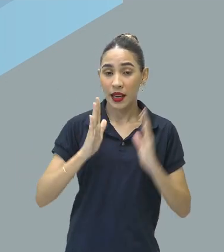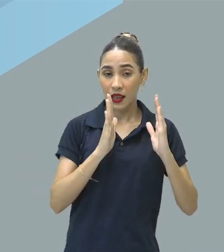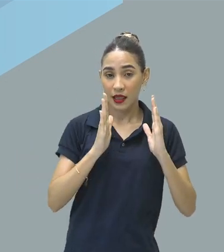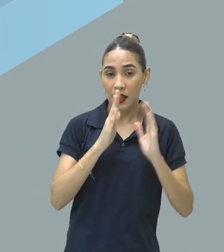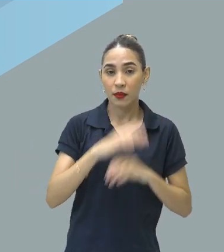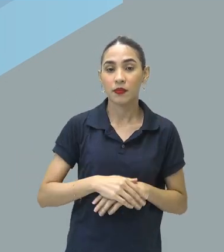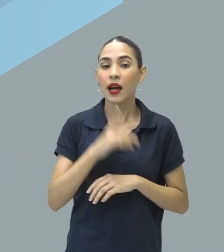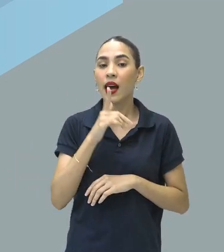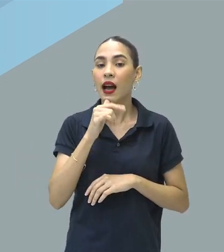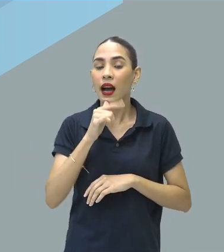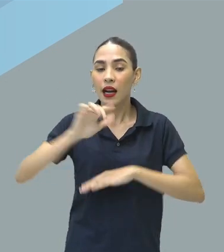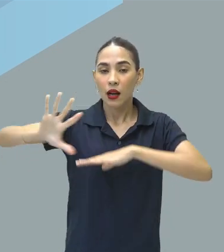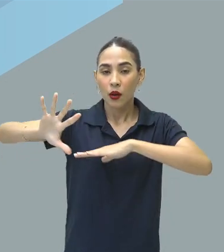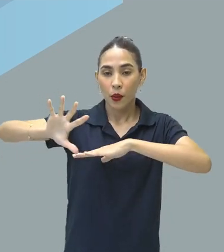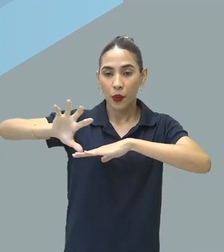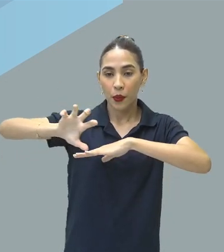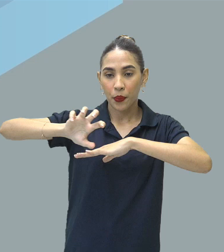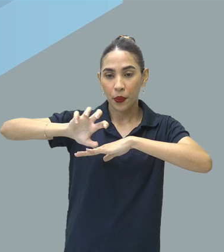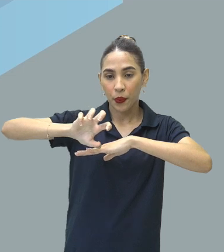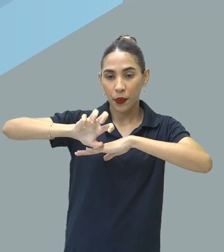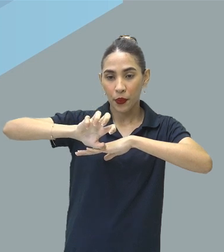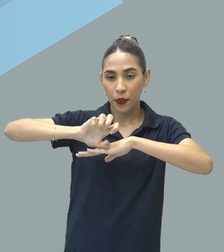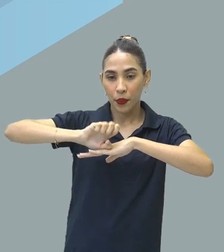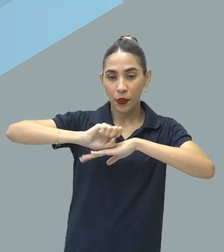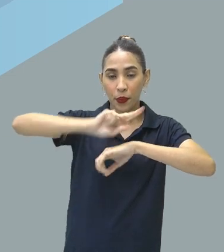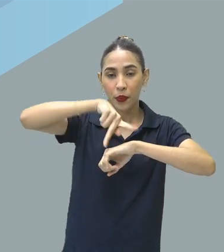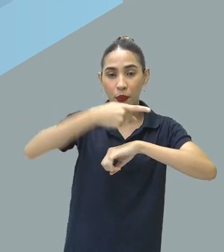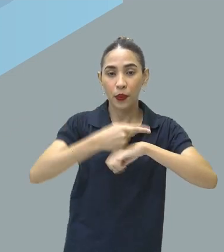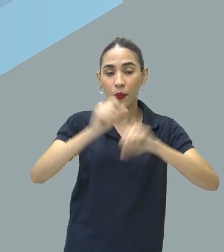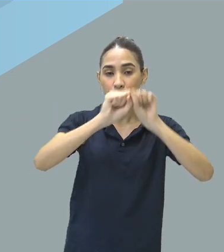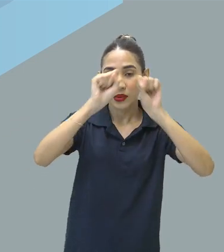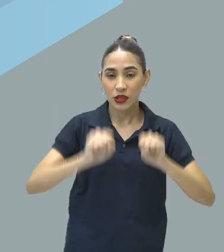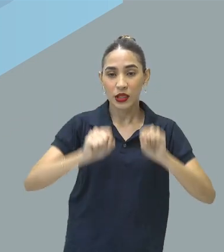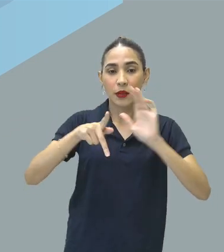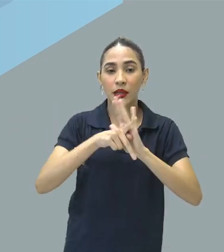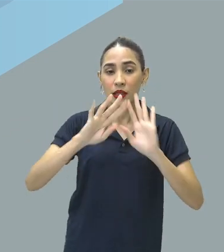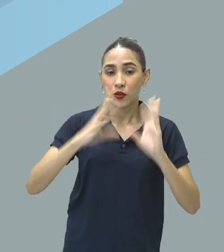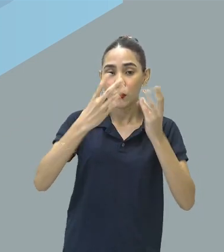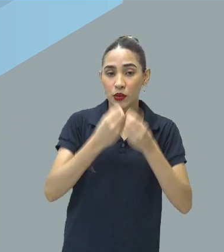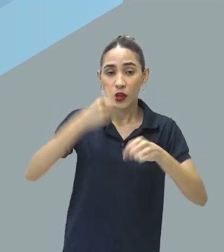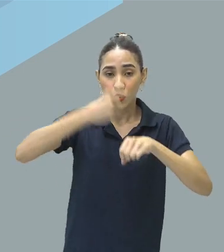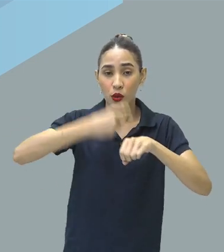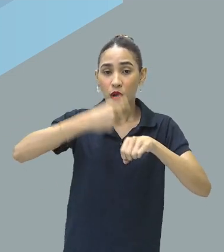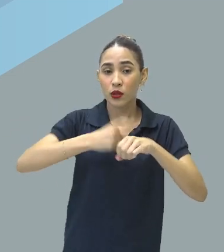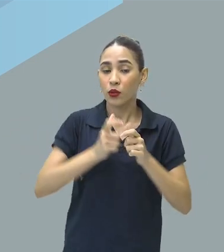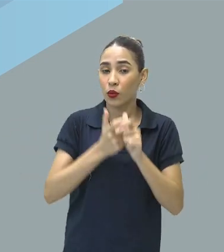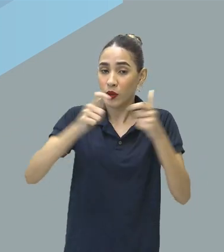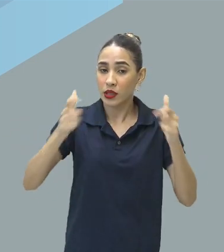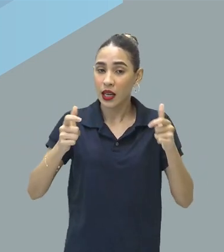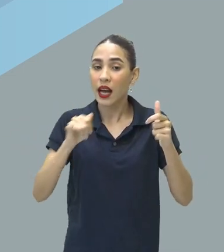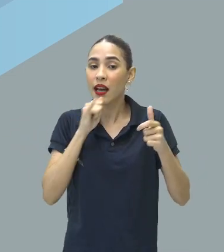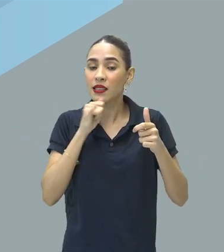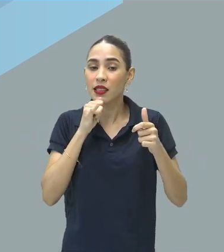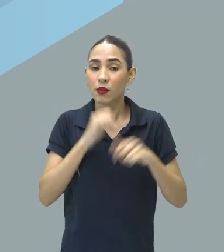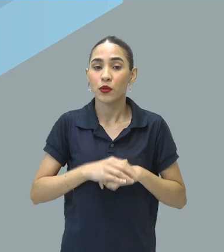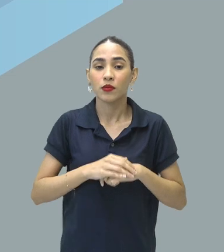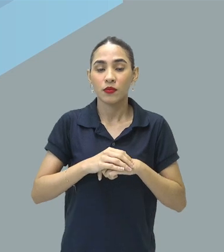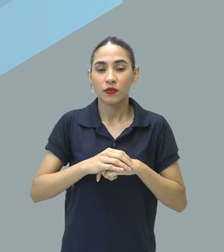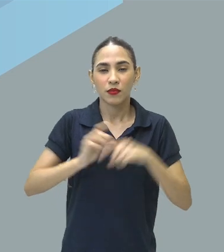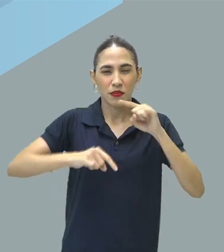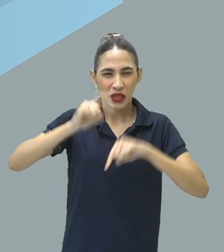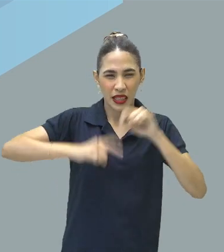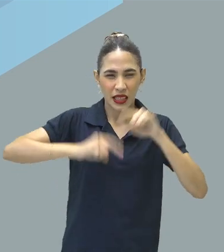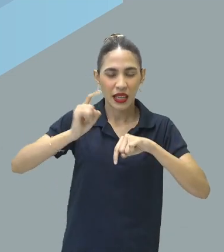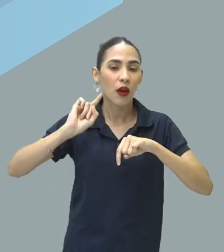a água é captada e direcionada a um sistema de grades que retém resíduos sólidos maiores, como galhos,